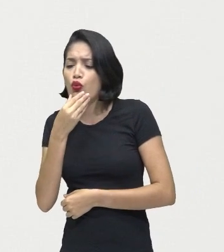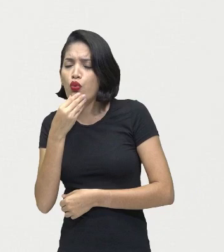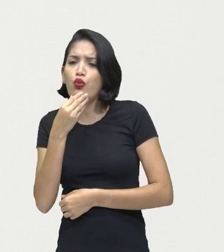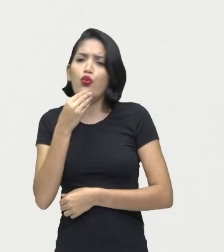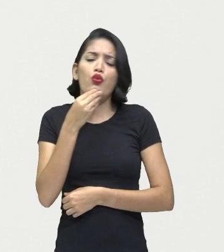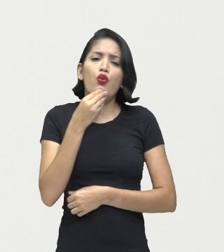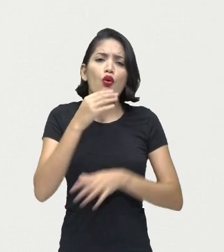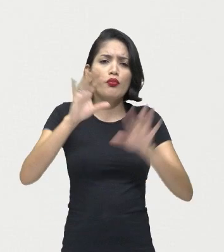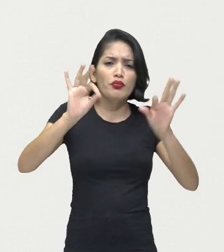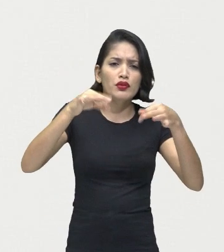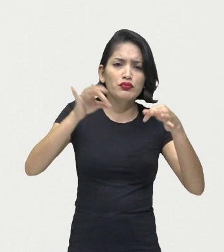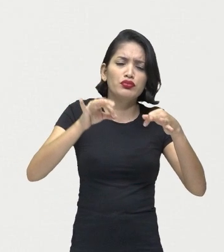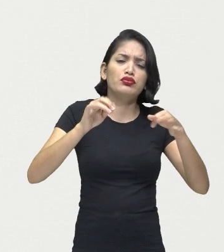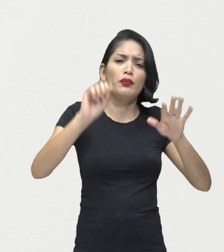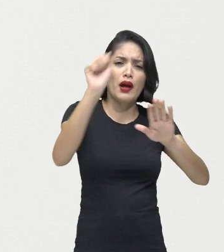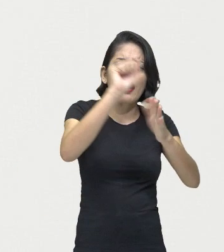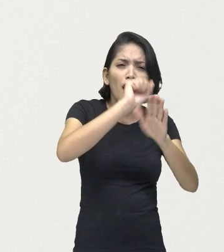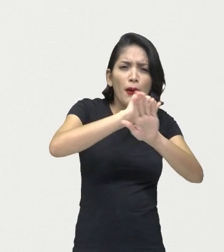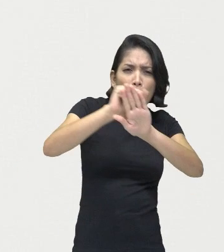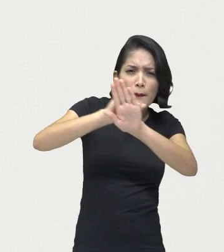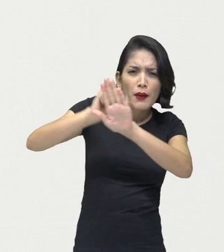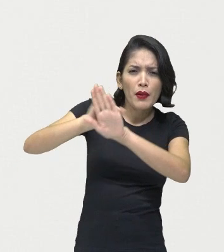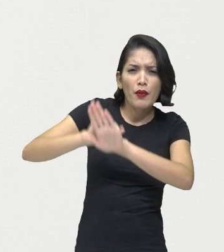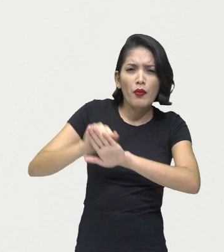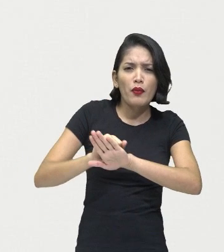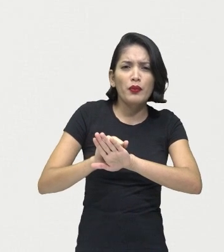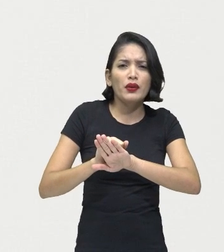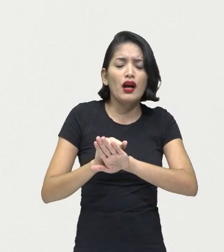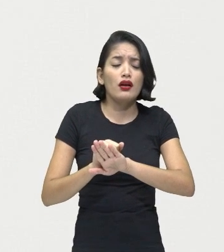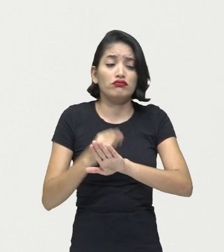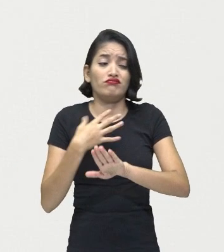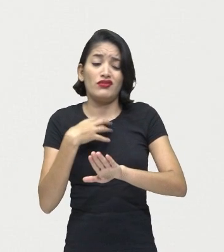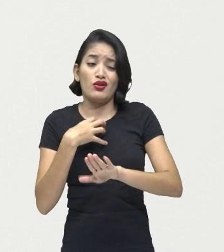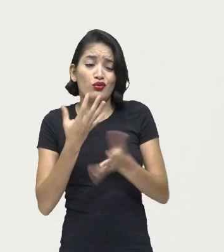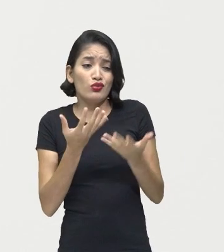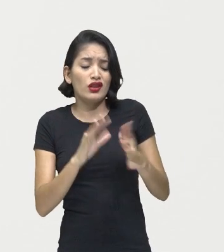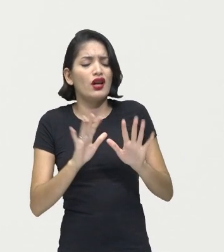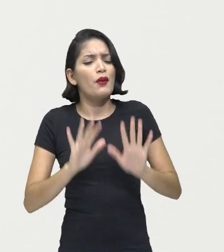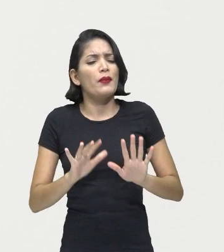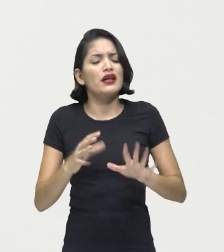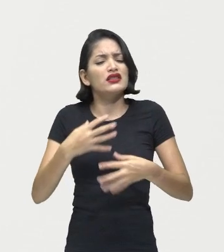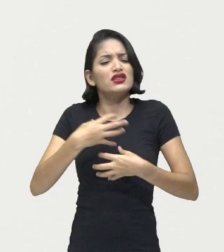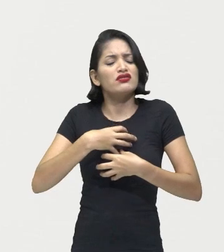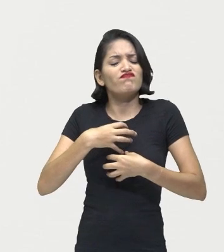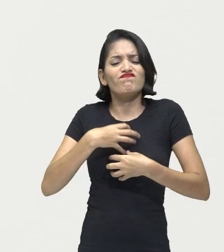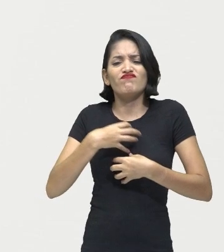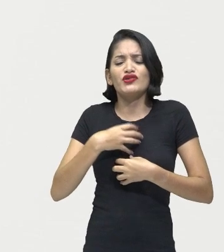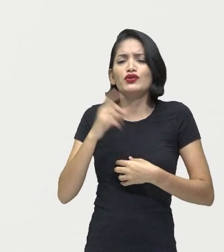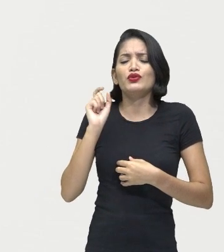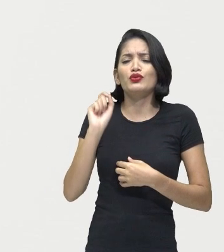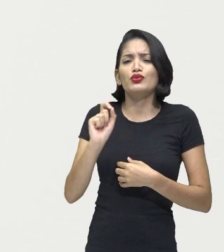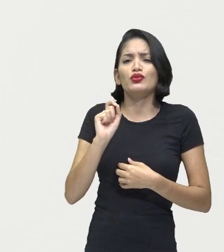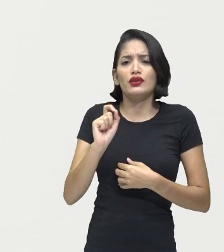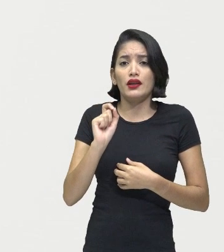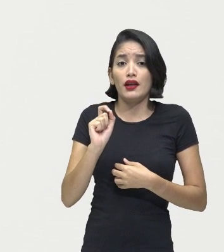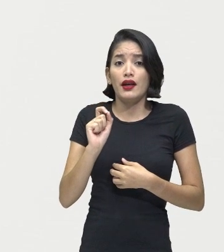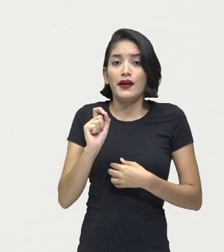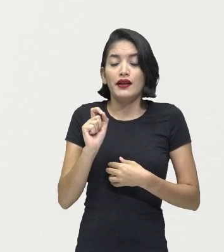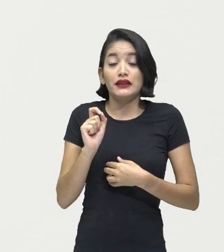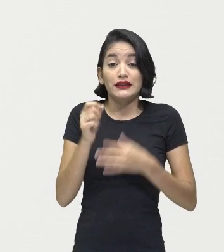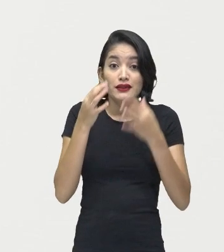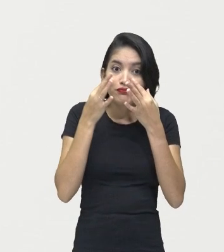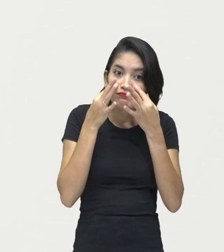limpar para-brisa. Ia recusar, mas alguma coisa me chamou